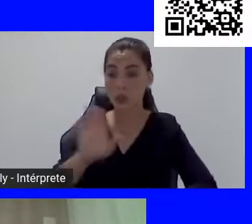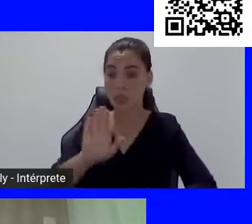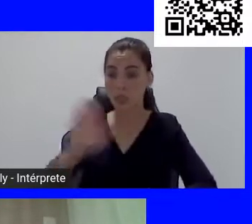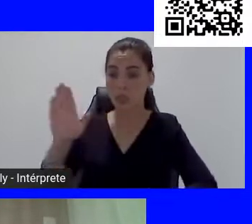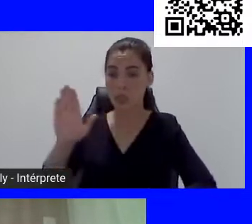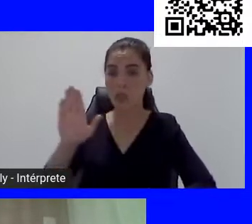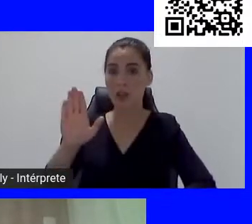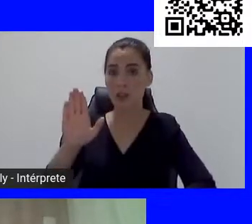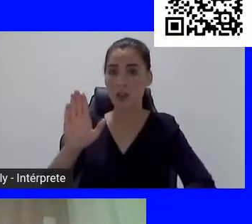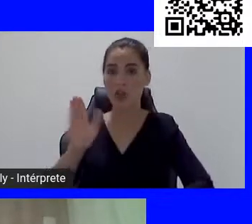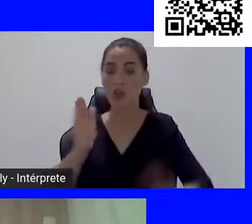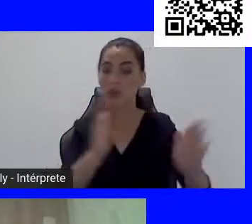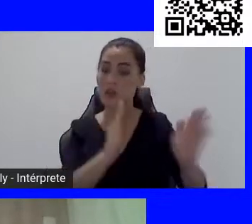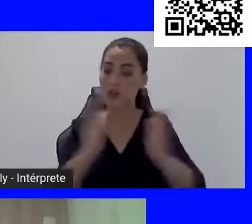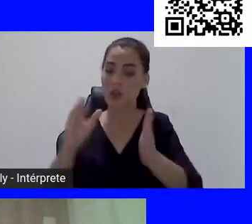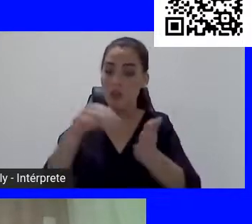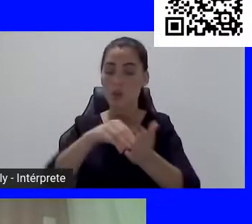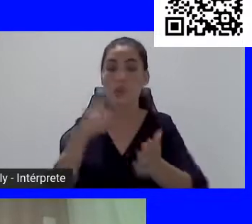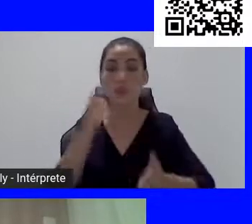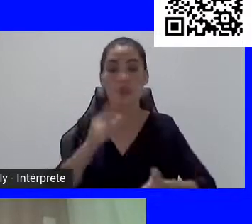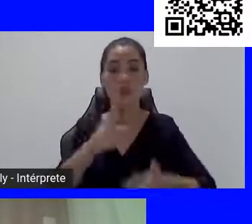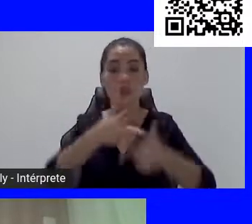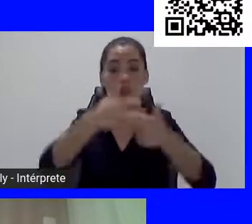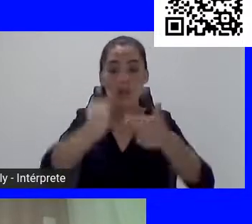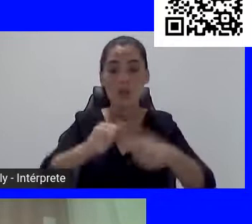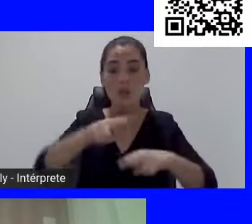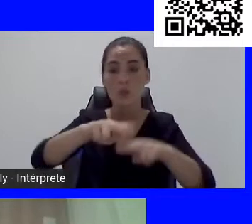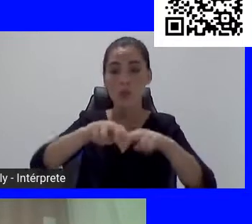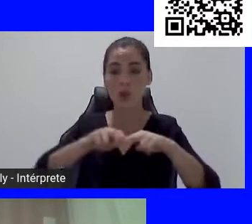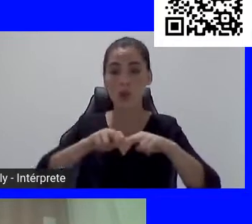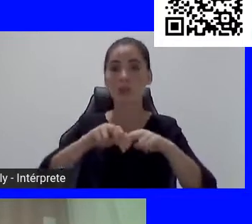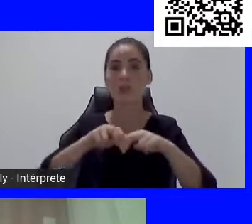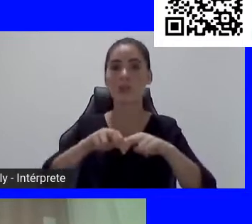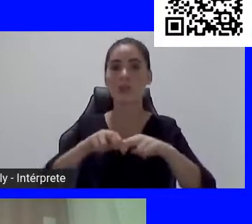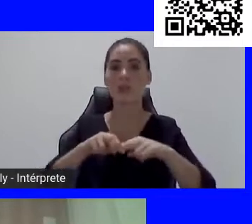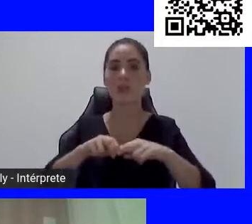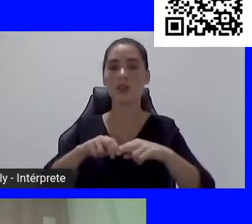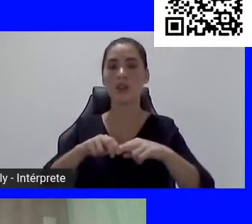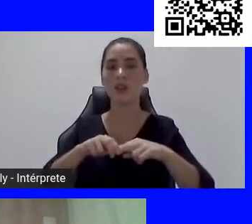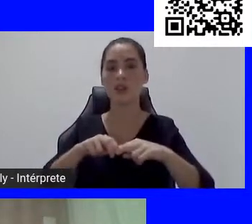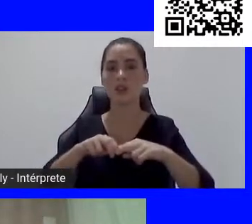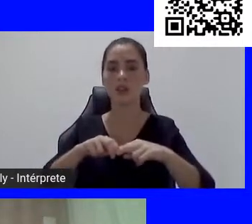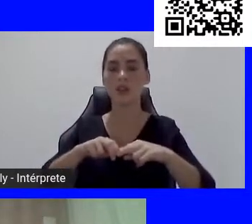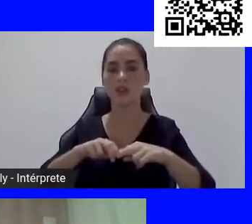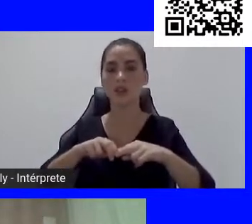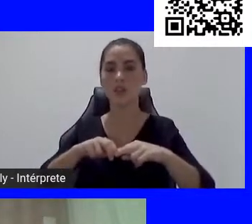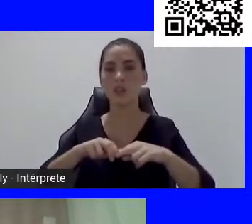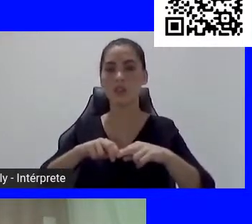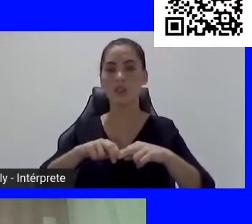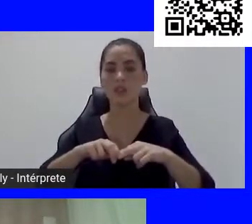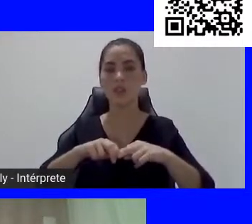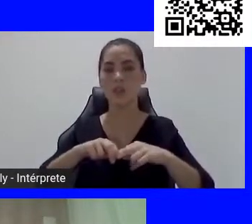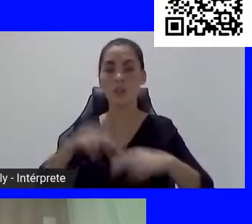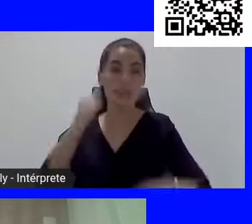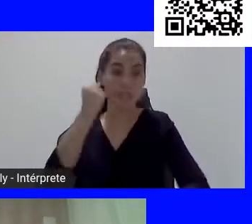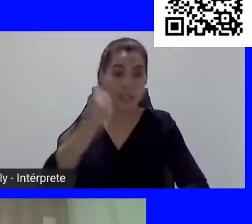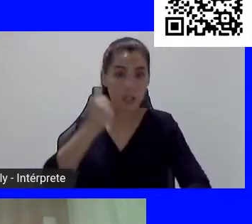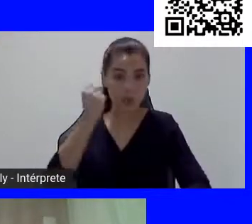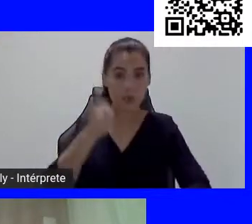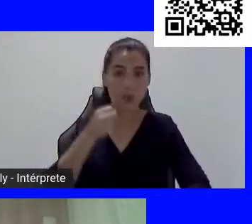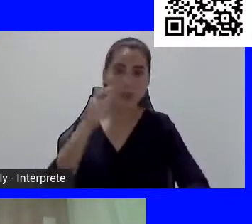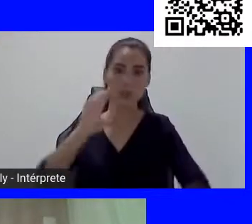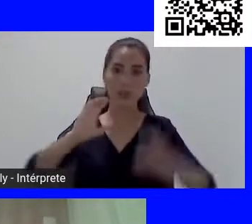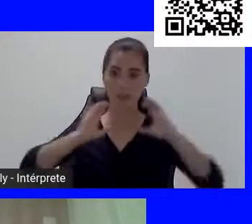emendo aqui para as minhas considerações finais, também vou fazer uma pergunta. Senadora, como cidadã e com os números que nós vemos